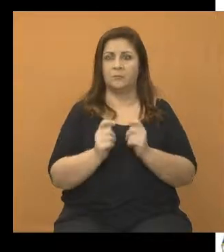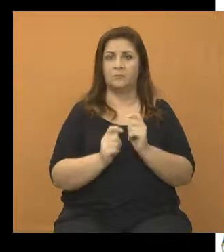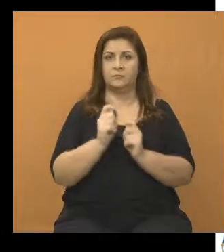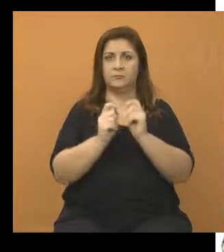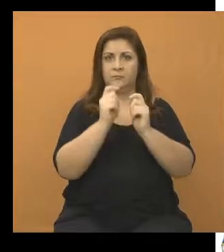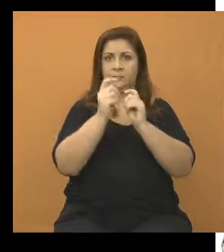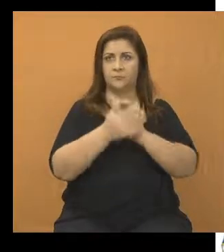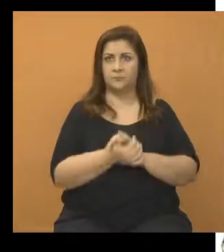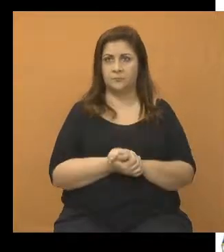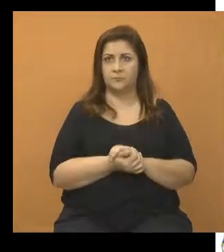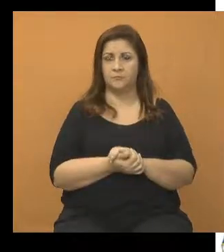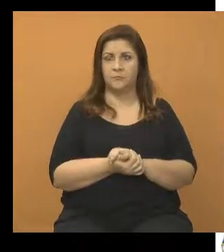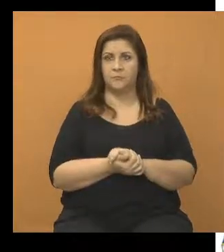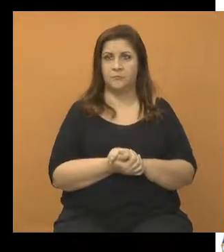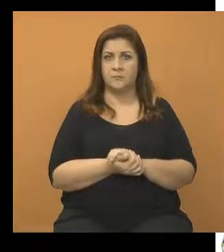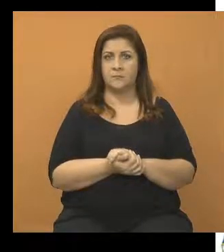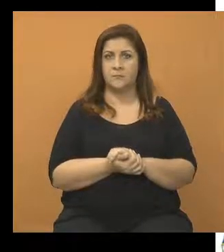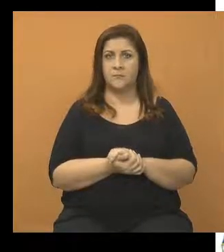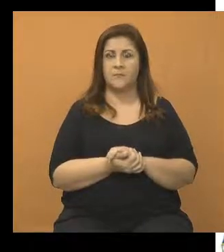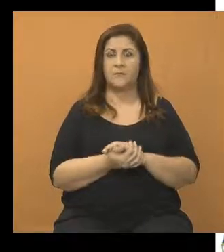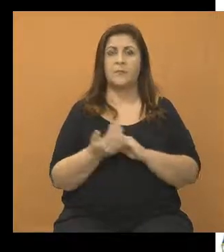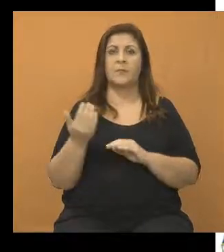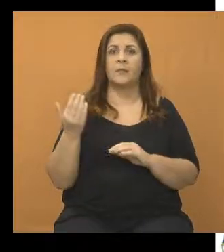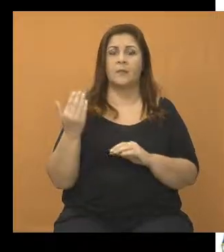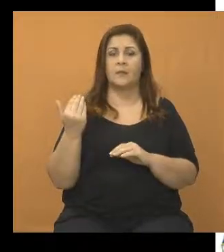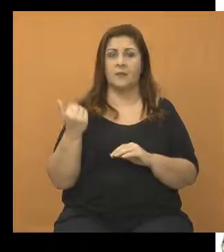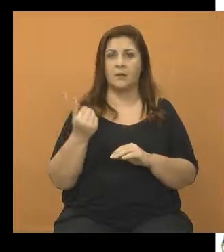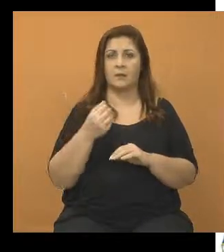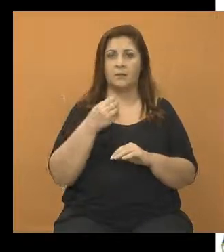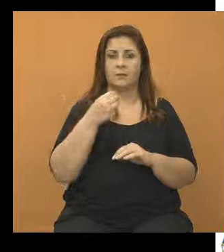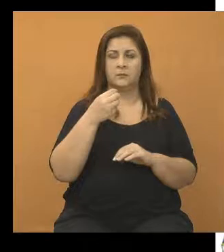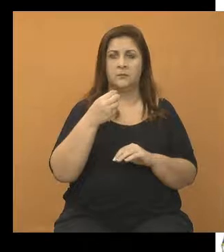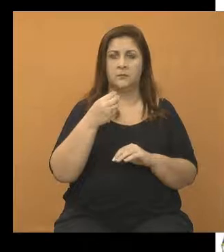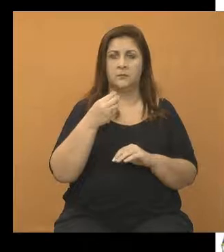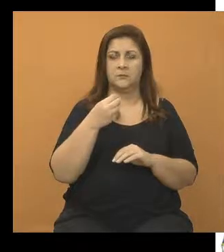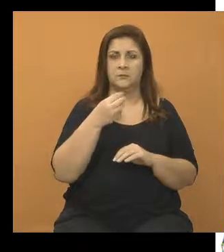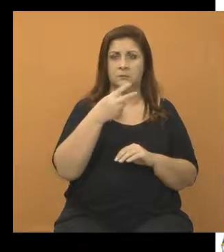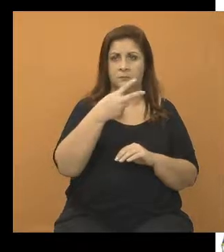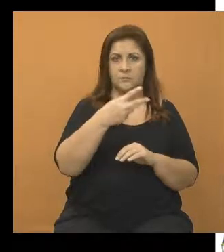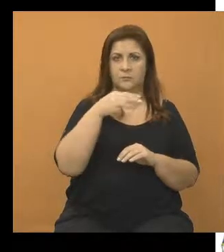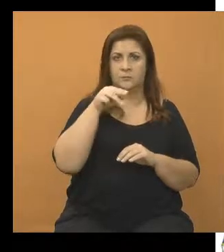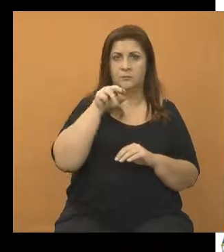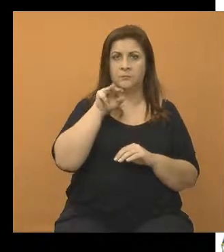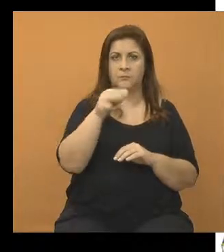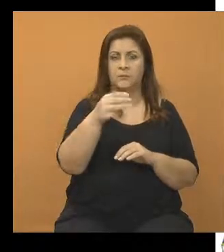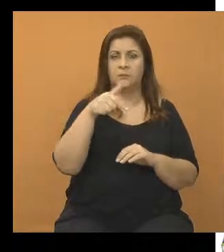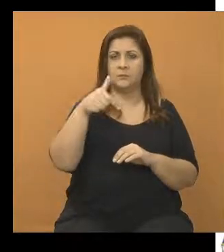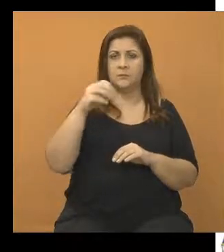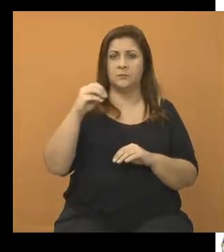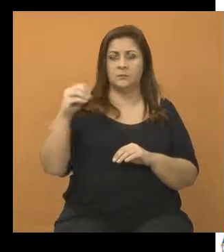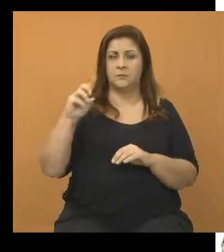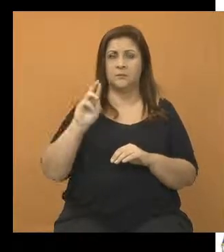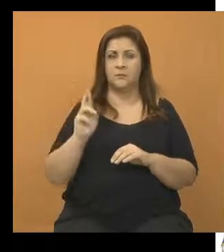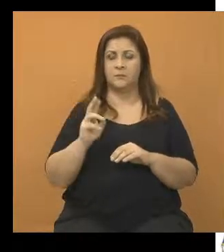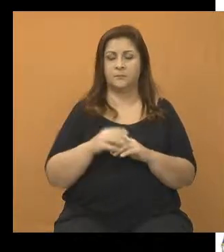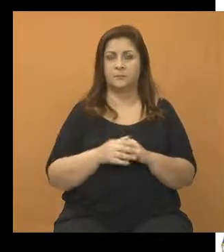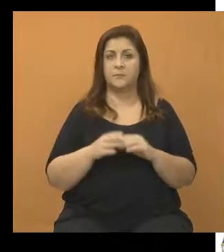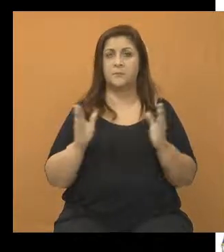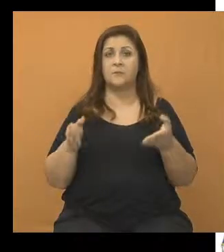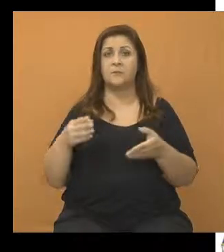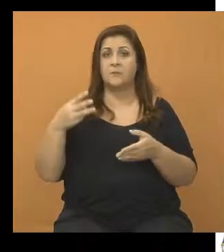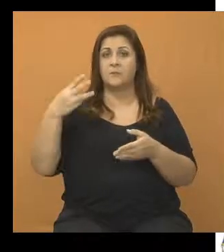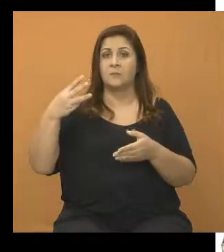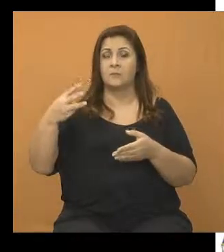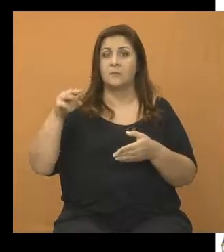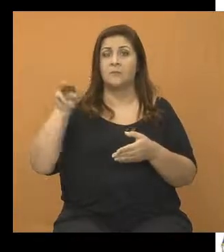Sai em 2018 para de 2 milhões e 700 para 3.800.